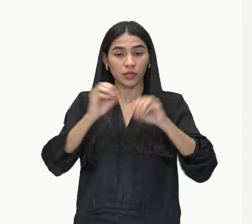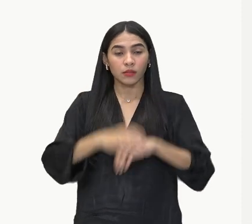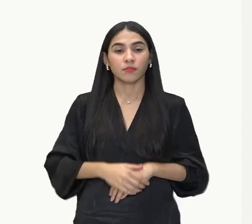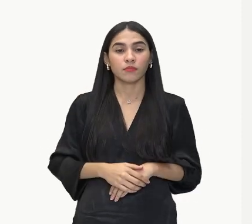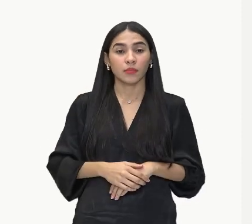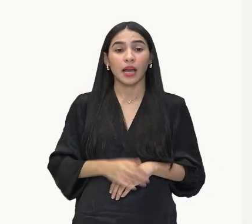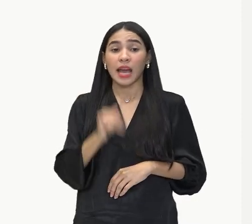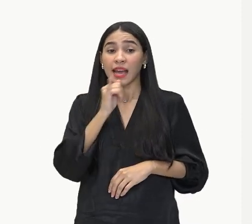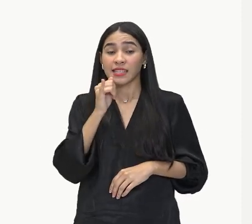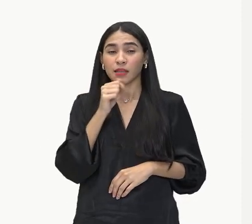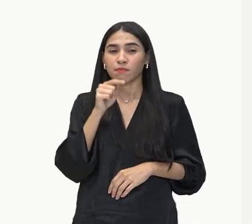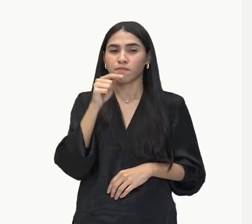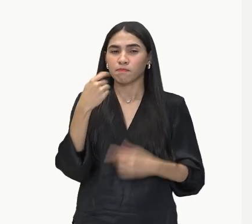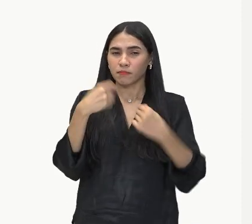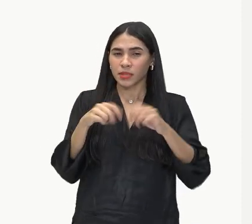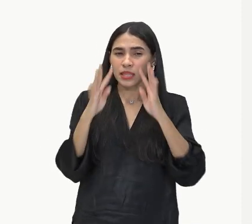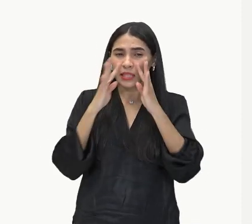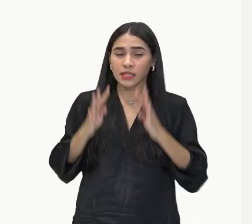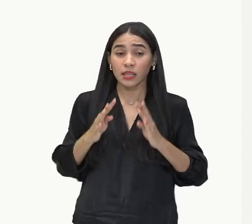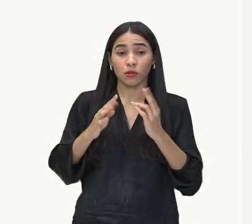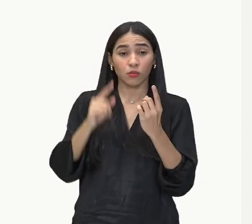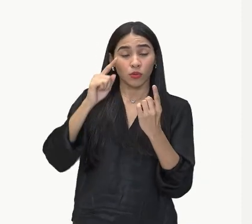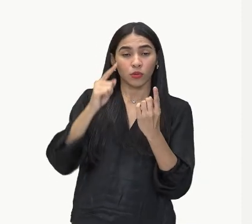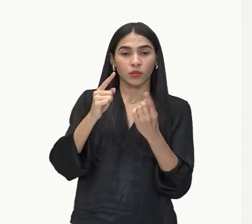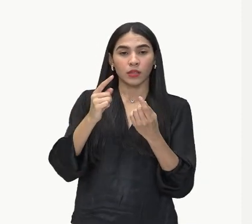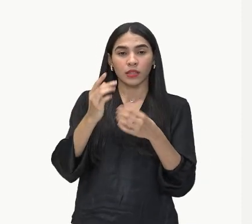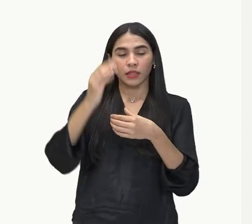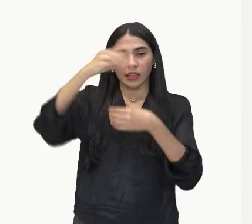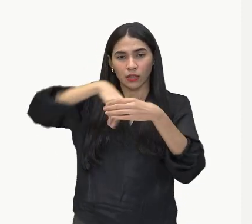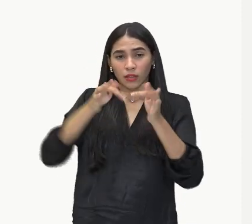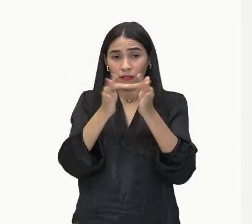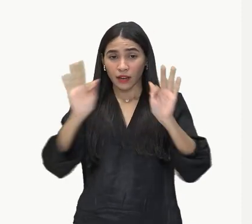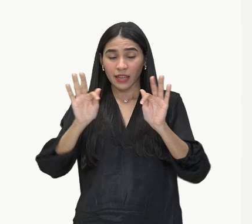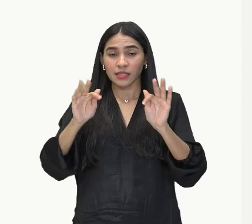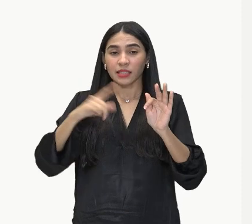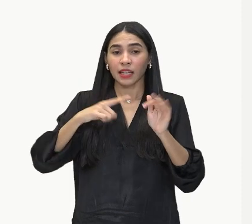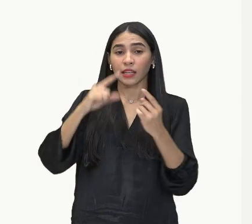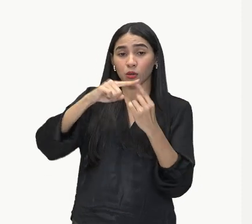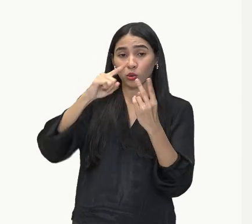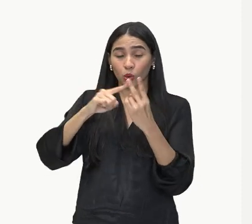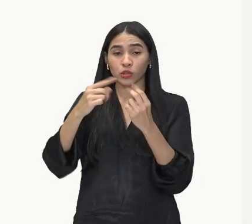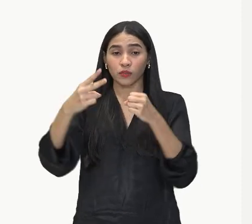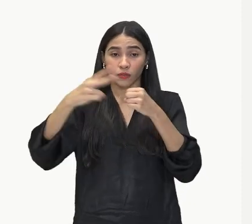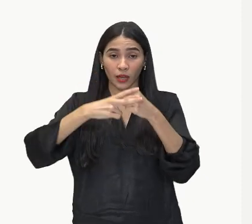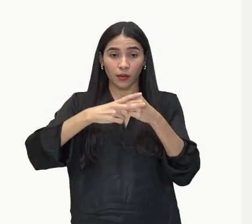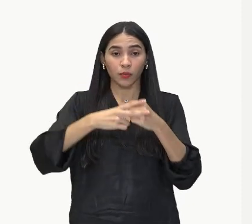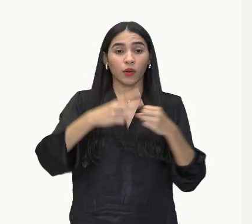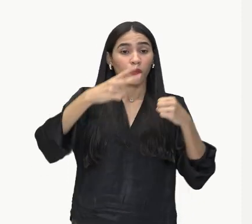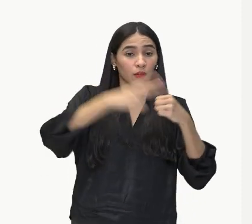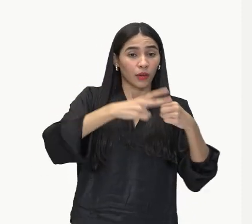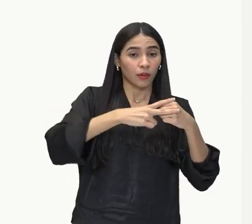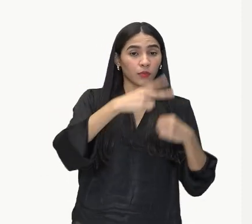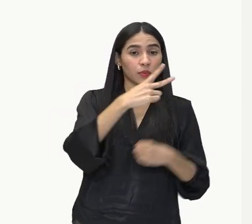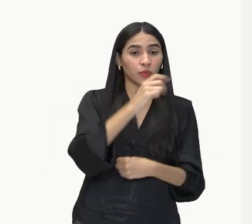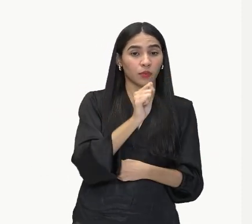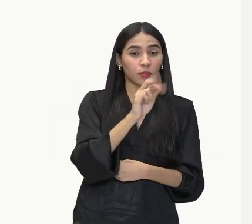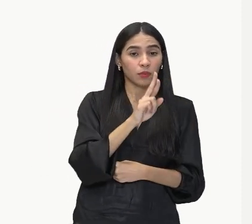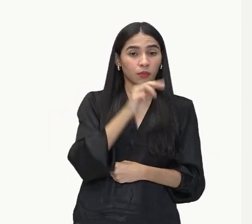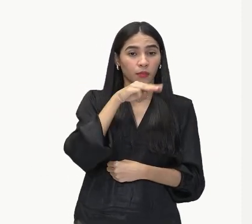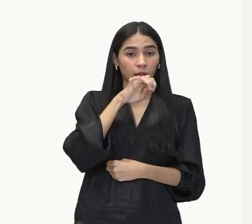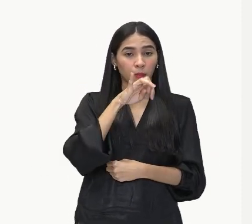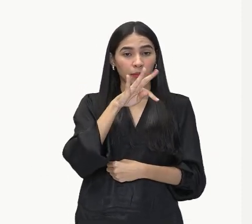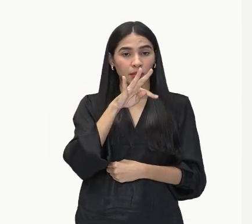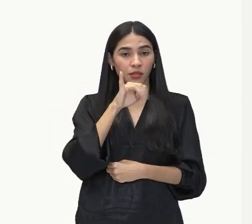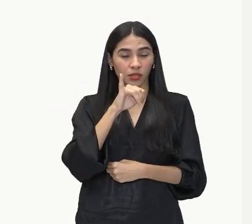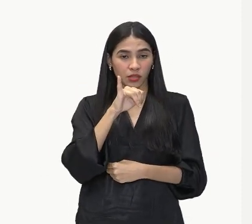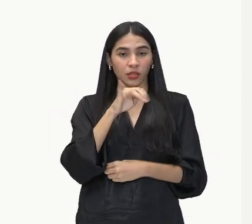de verbos. Observem que eu tenho 2 verbos neste período, ok? O verbo permitir e o verbo dispersar,